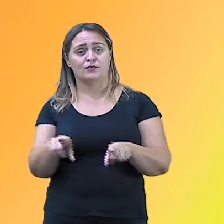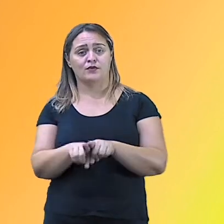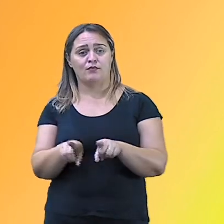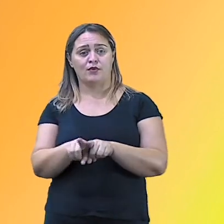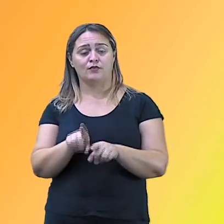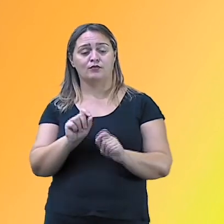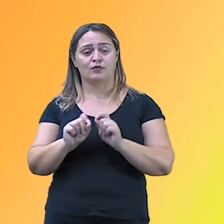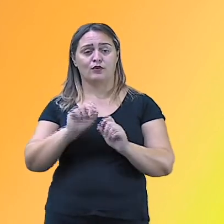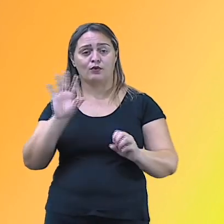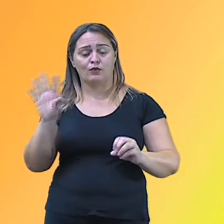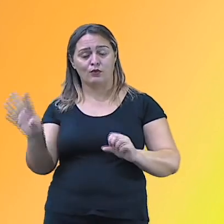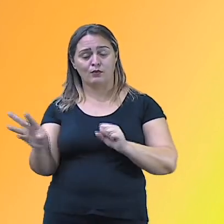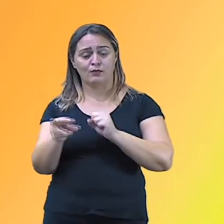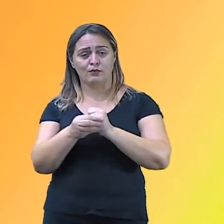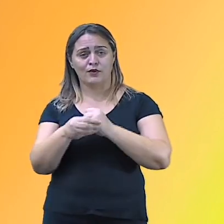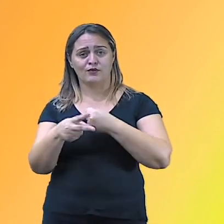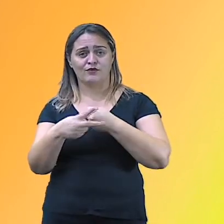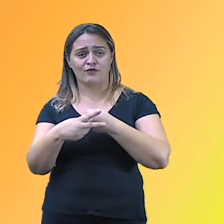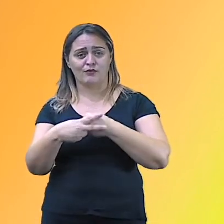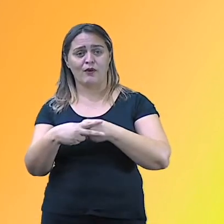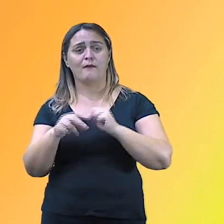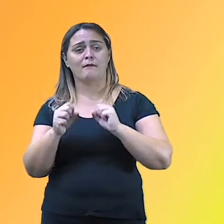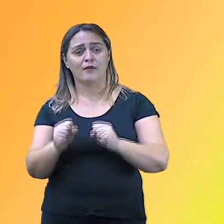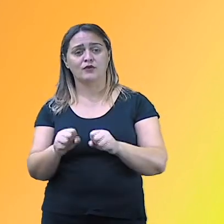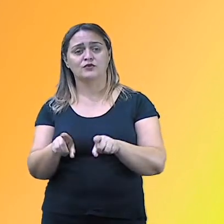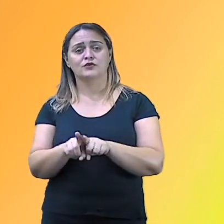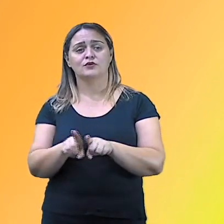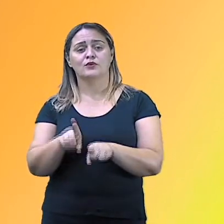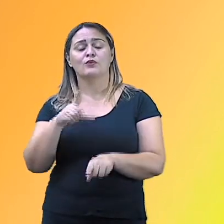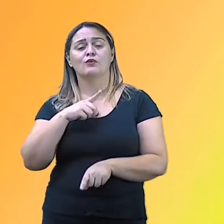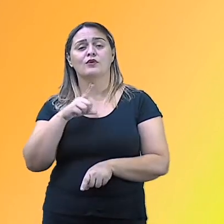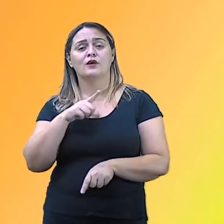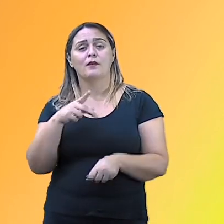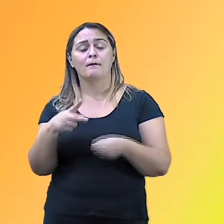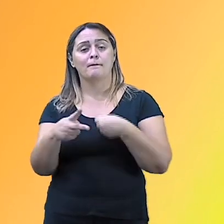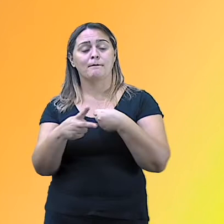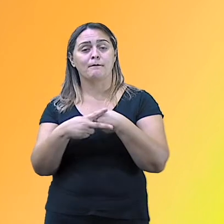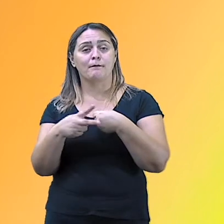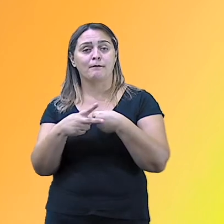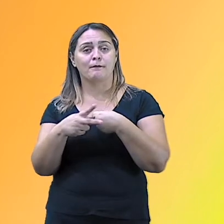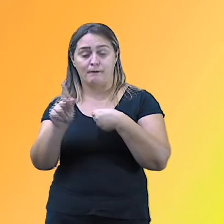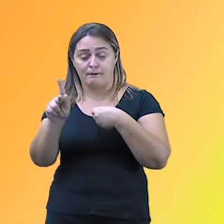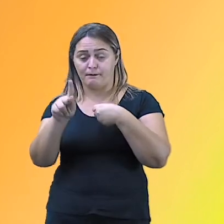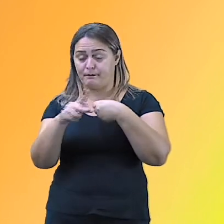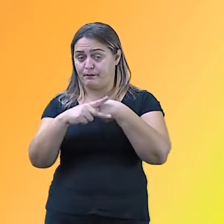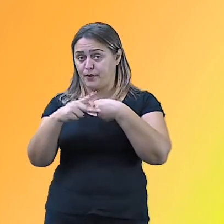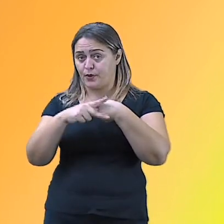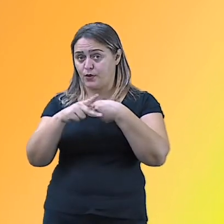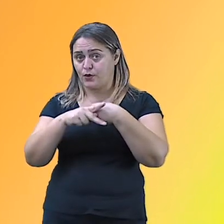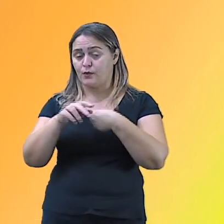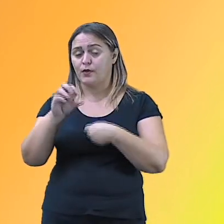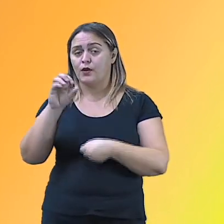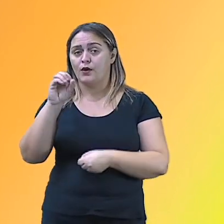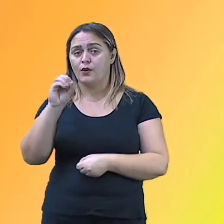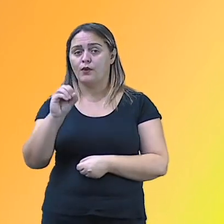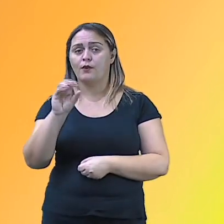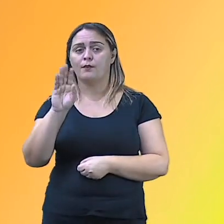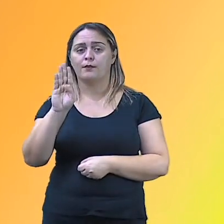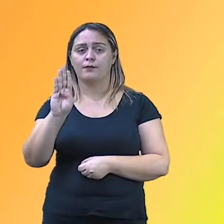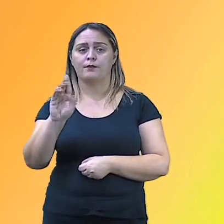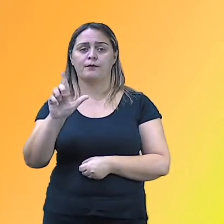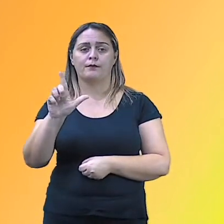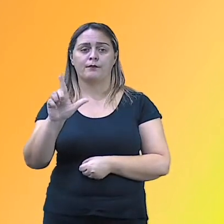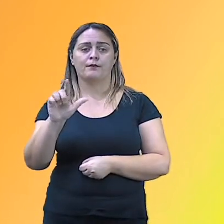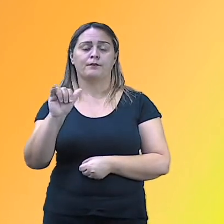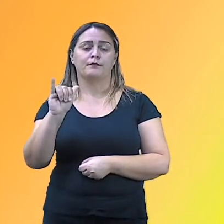complemento verbal pode ser representado por um pronome oblíquo. Isso mesmo. Mas o que é um